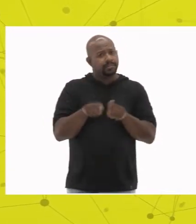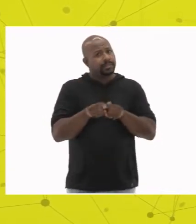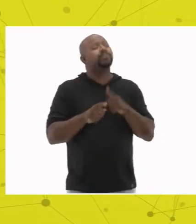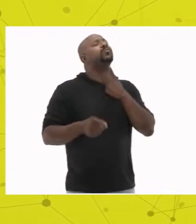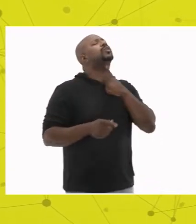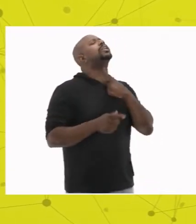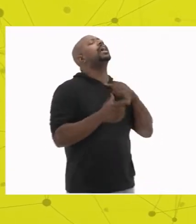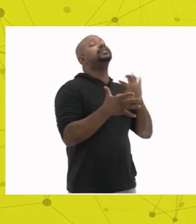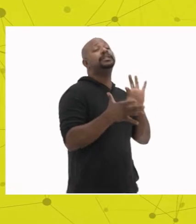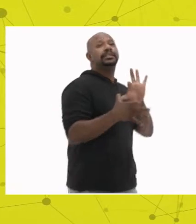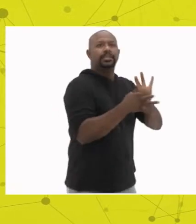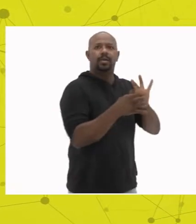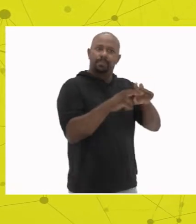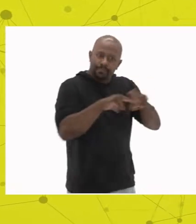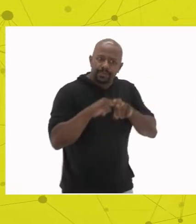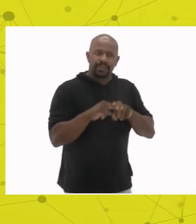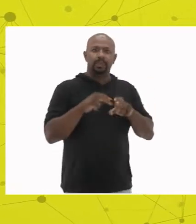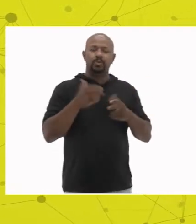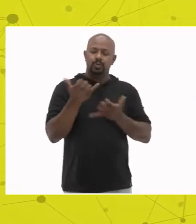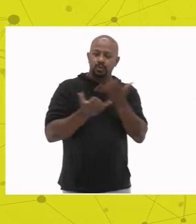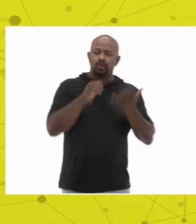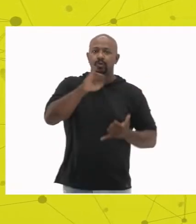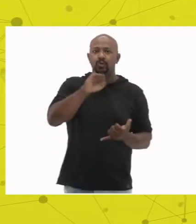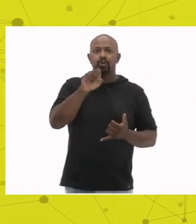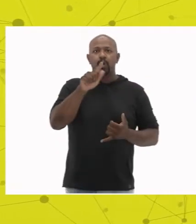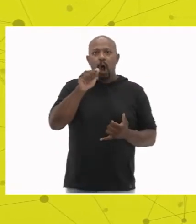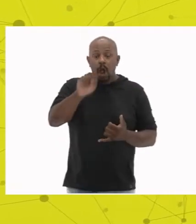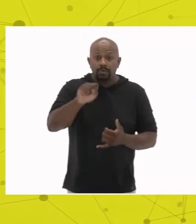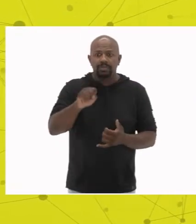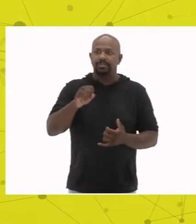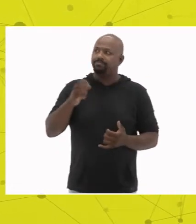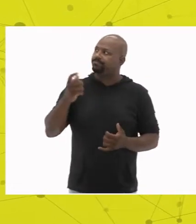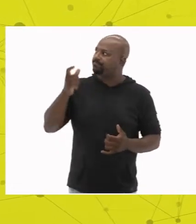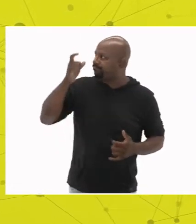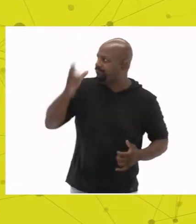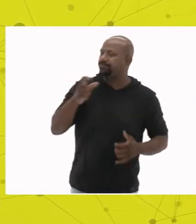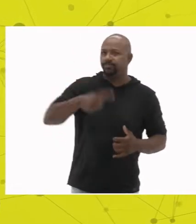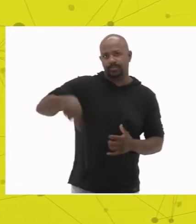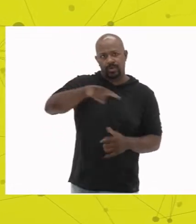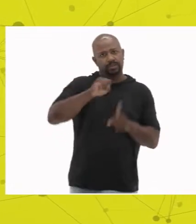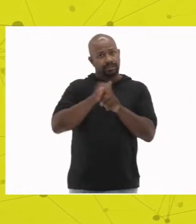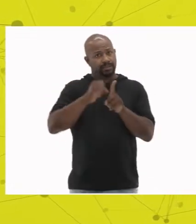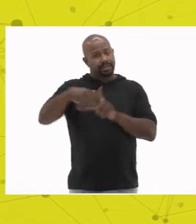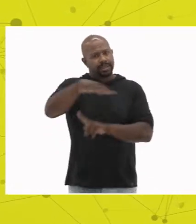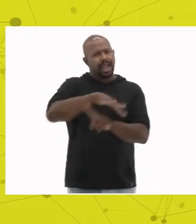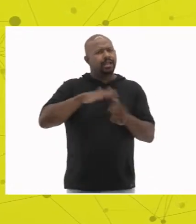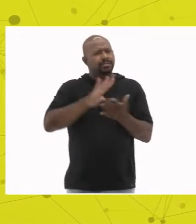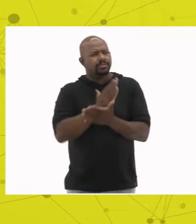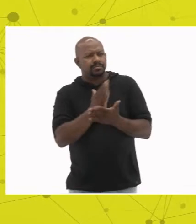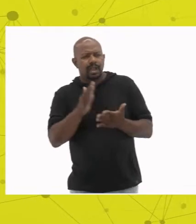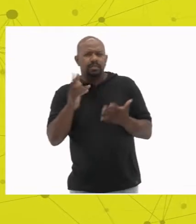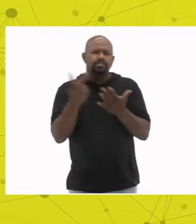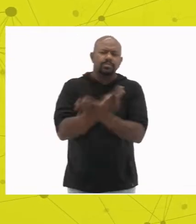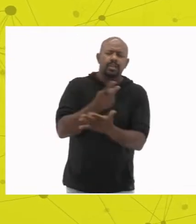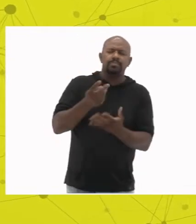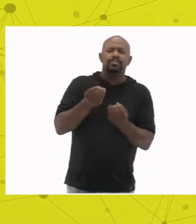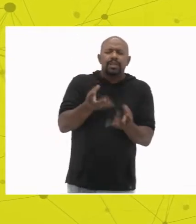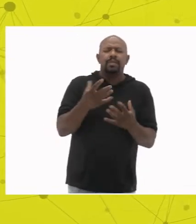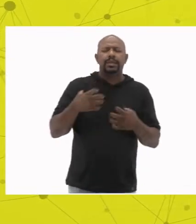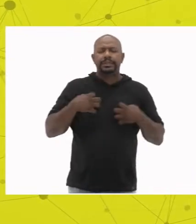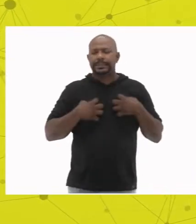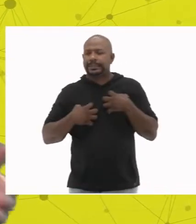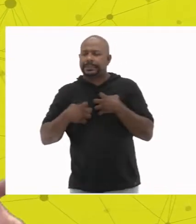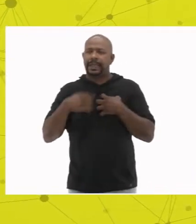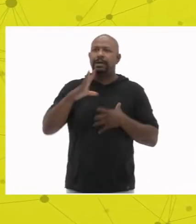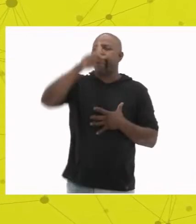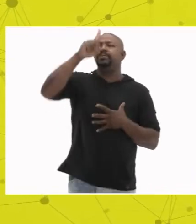interação. Daí jogos serem tão importantes na organização de nossas sociedades por meio de situações ideais que amortecem a angústia de